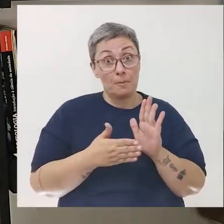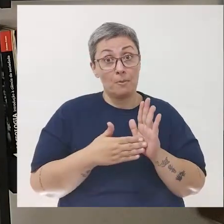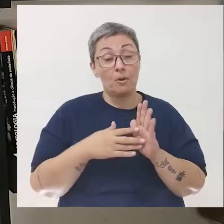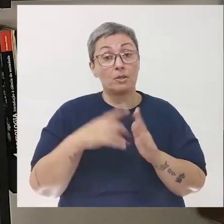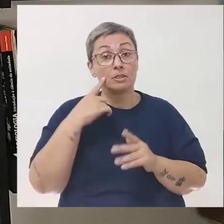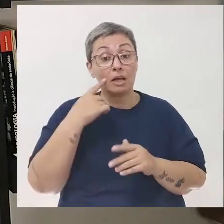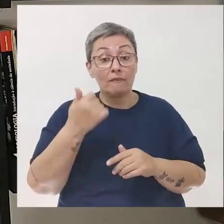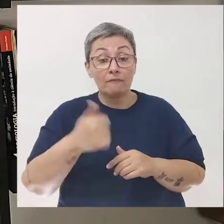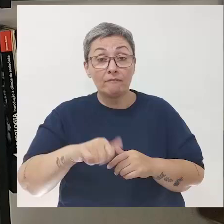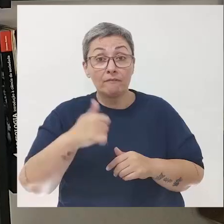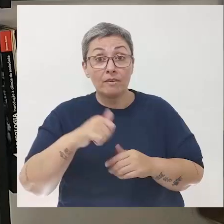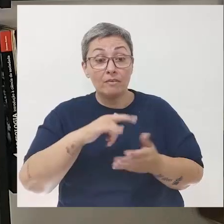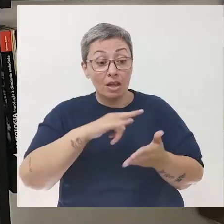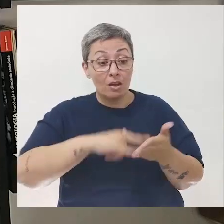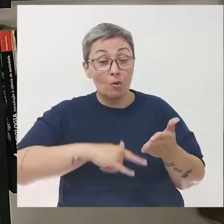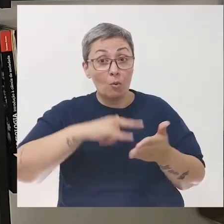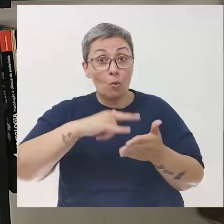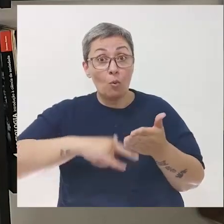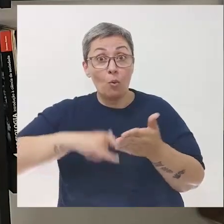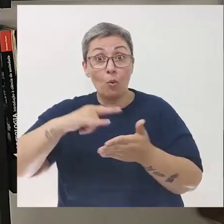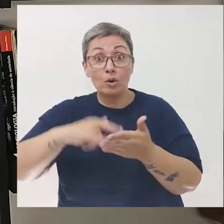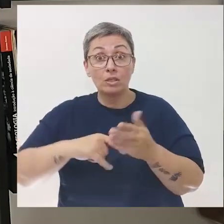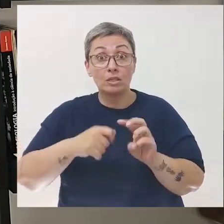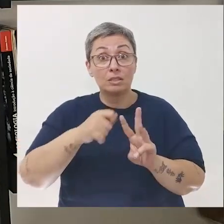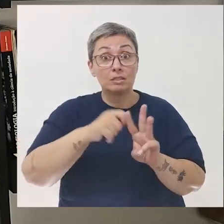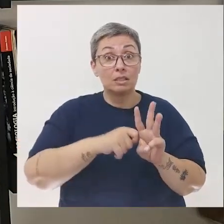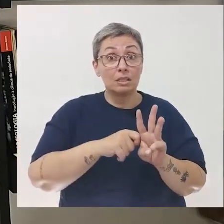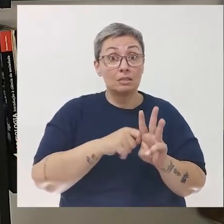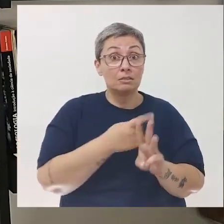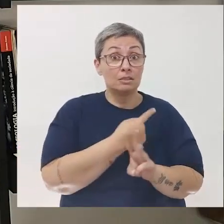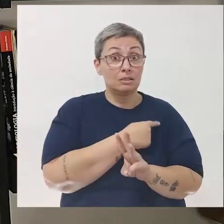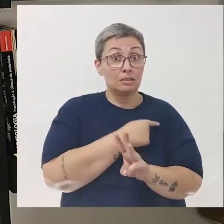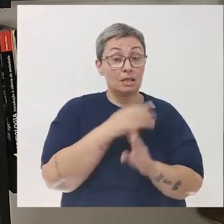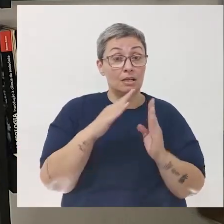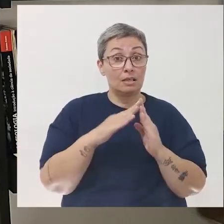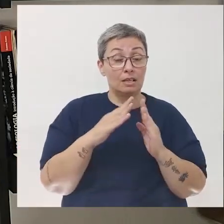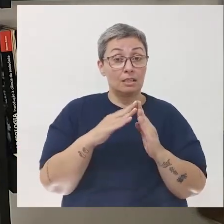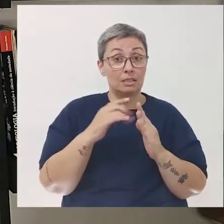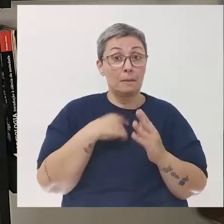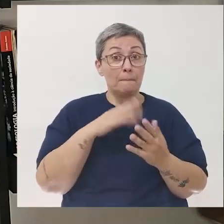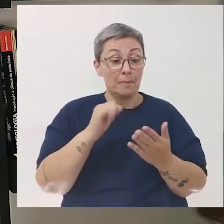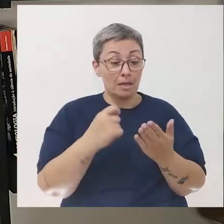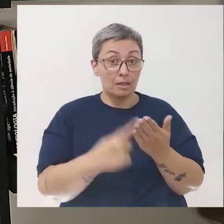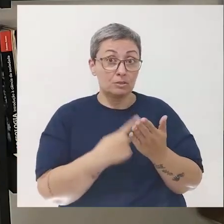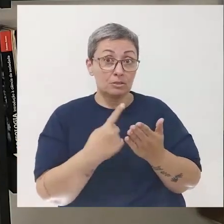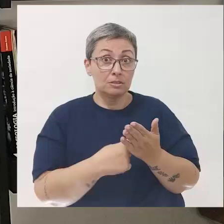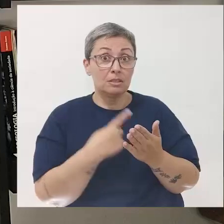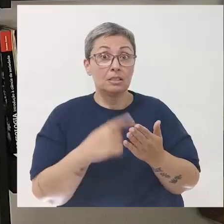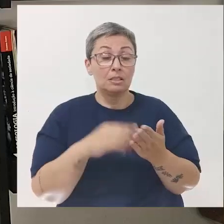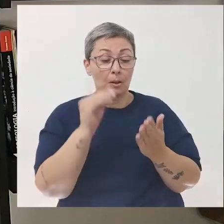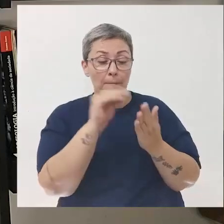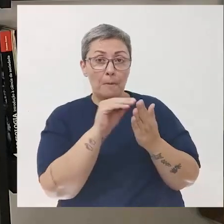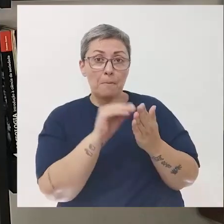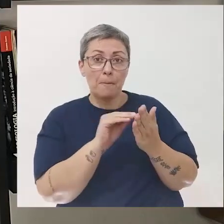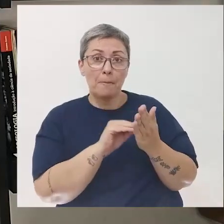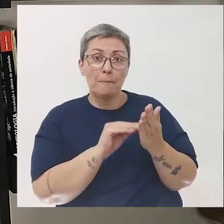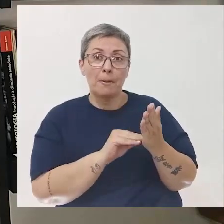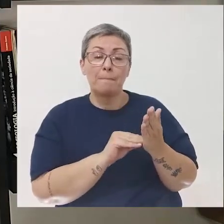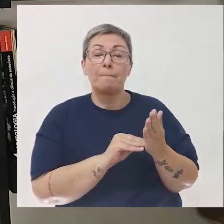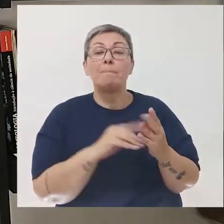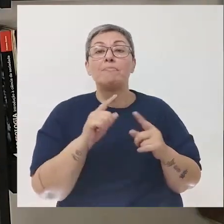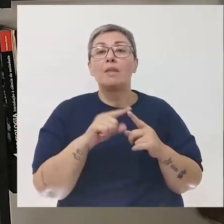que vocês verifiquem as contas de água dos últimos 3 meses aí da sua casa. Peguem seus cadernos e